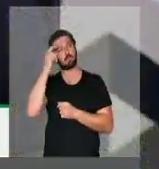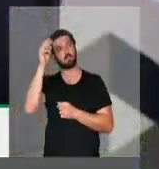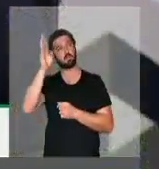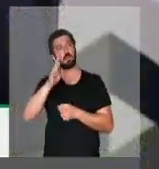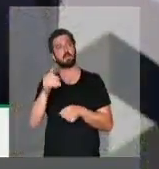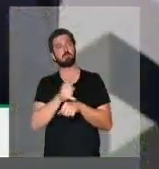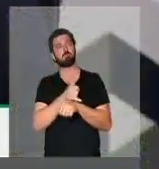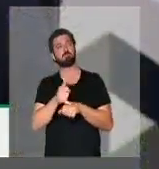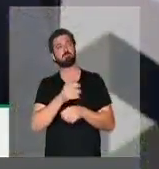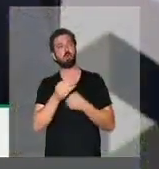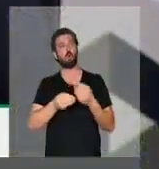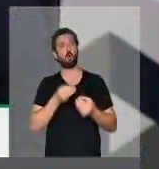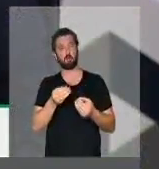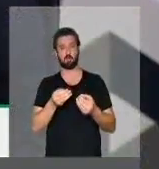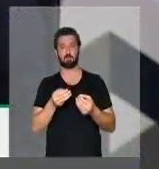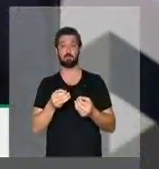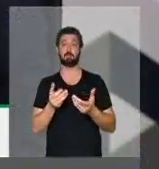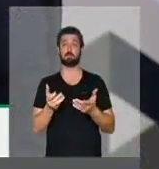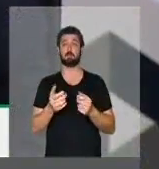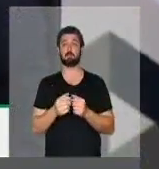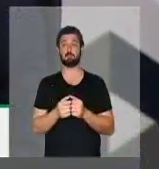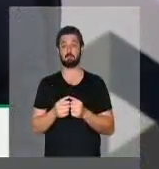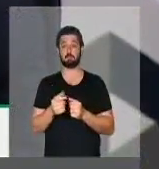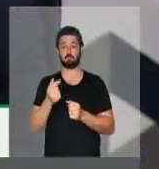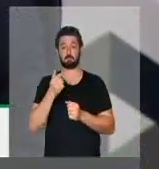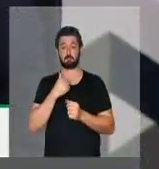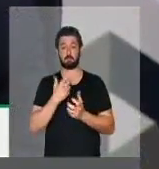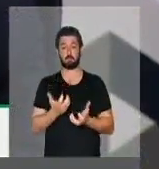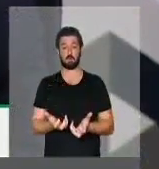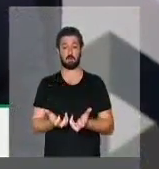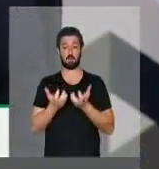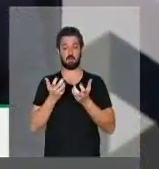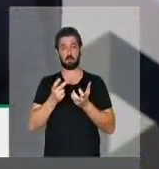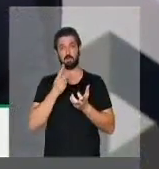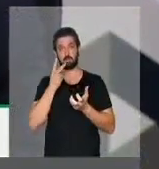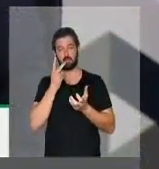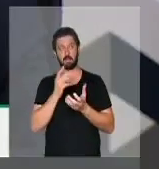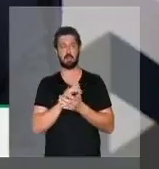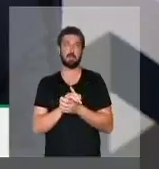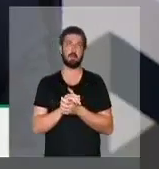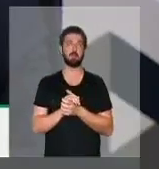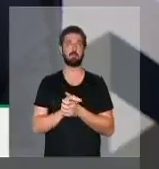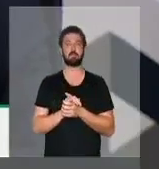assim o Brasil estrategicamente. Eu queria colocar